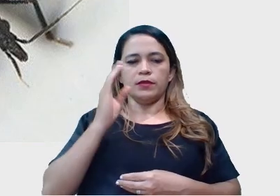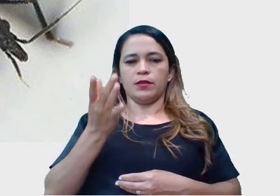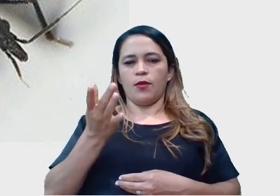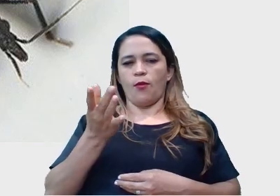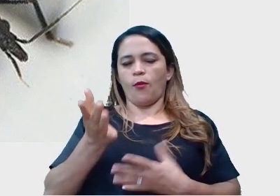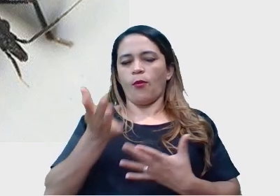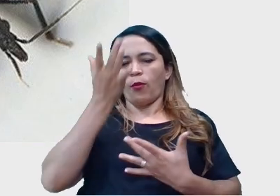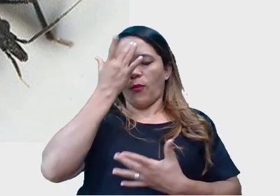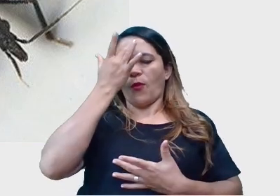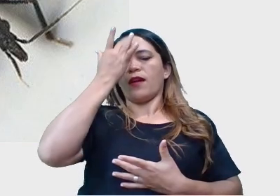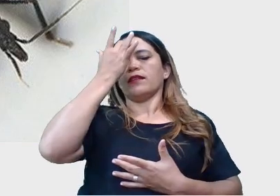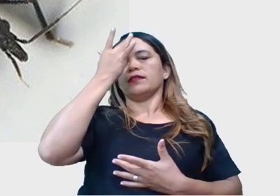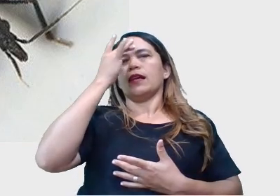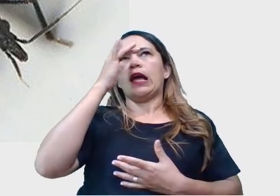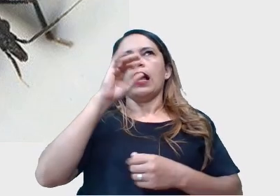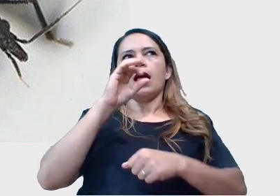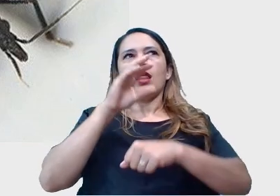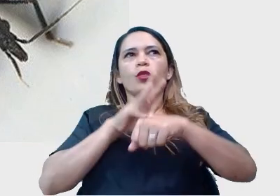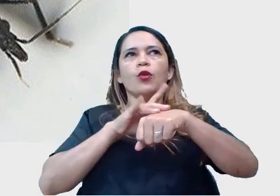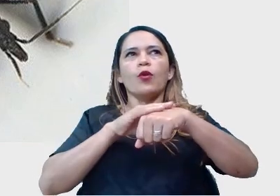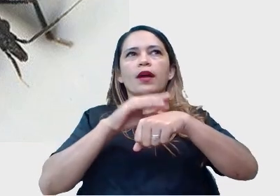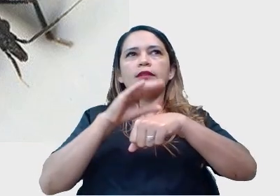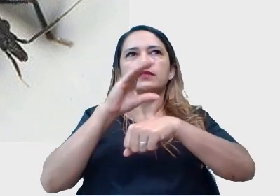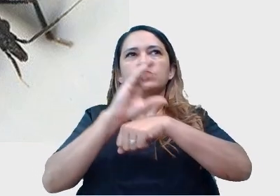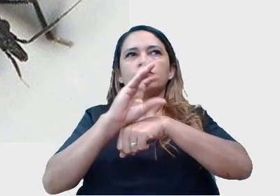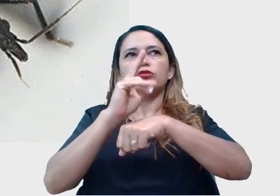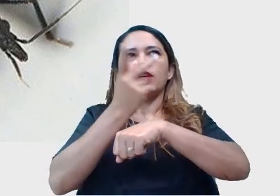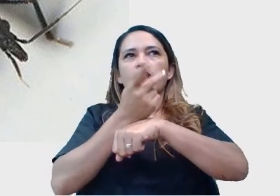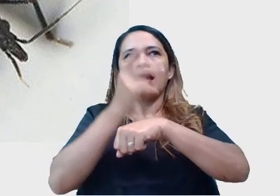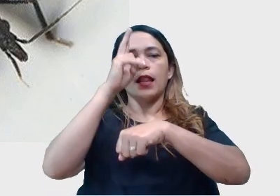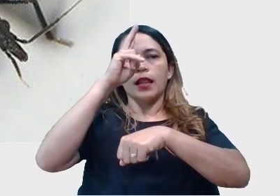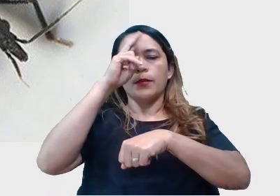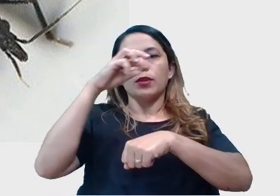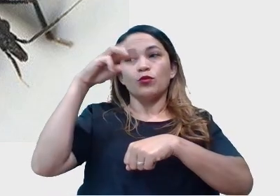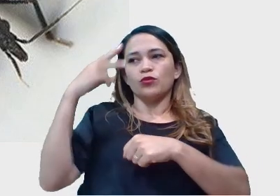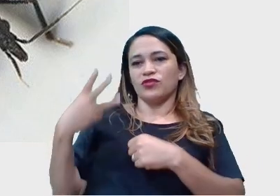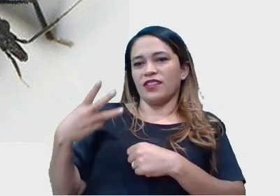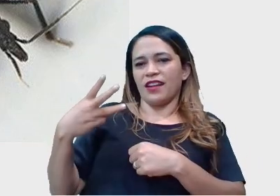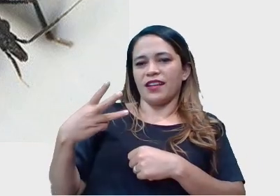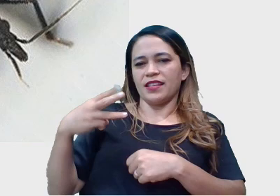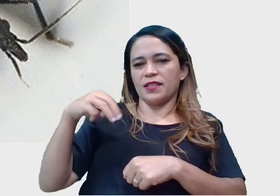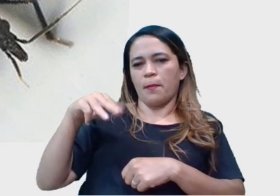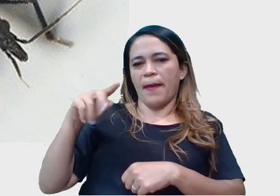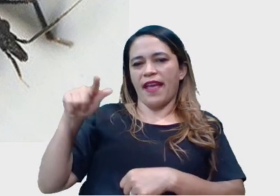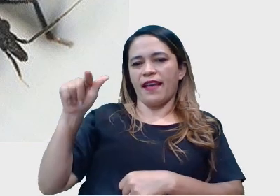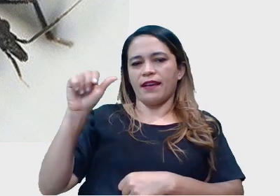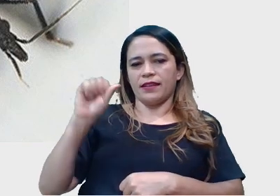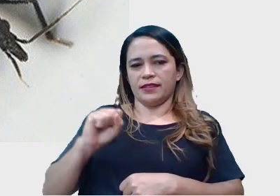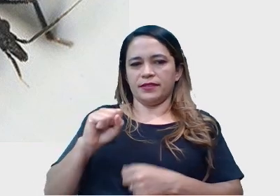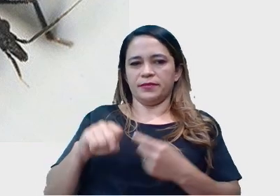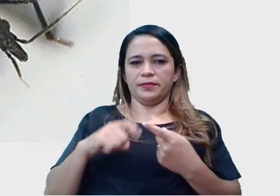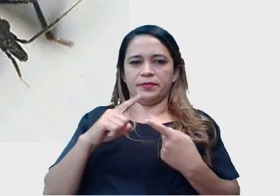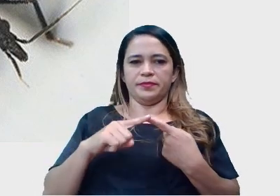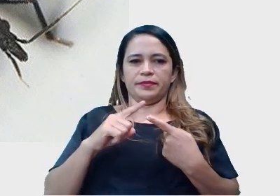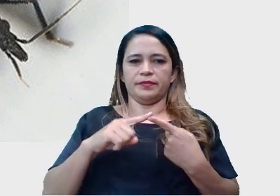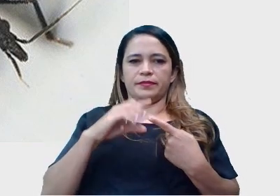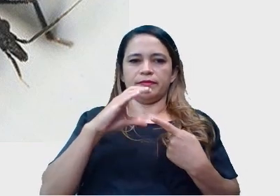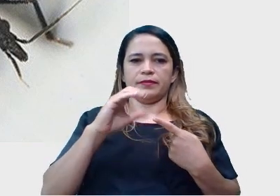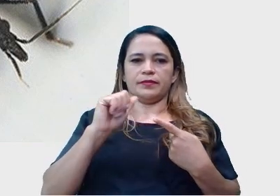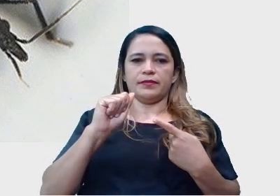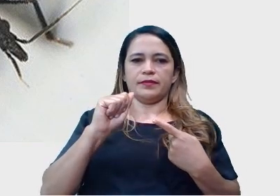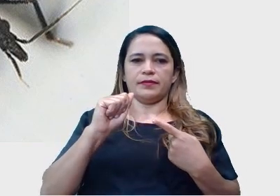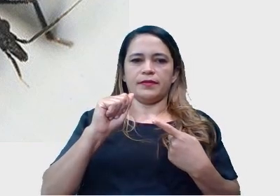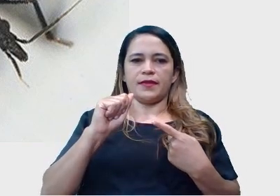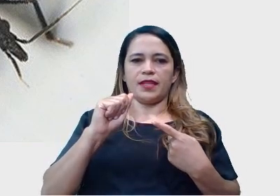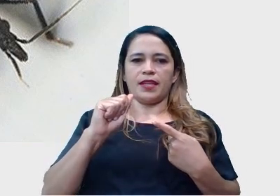para a prova. Falou doença de Chagas, ó, lembra dos 3 mega. É o chamado cardiomegalia, tá vendo o primeiro